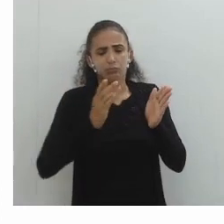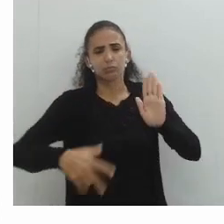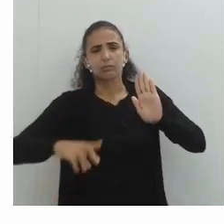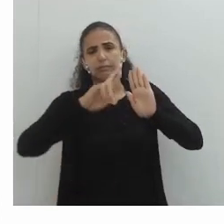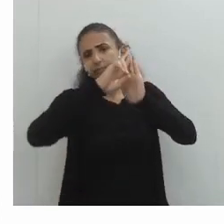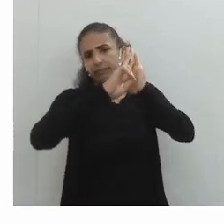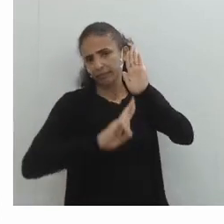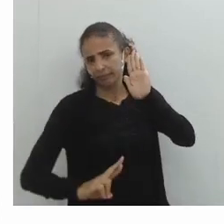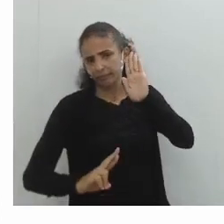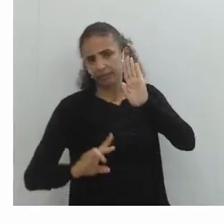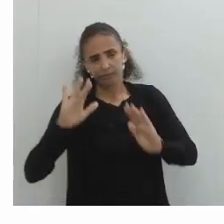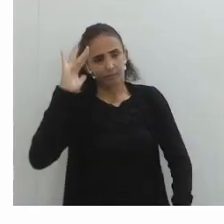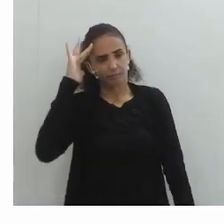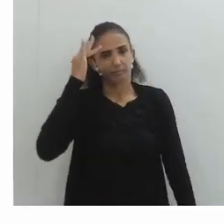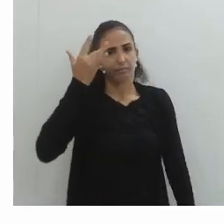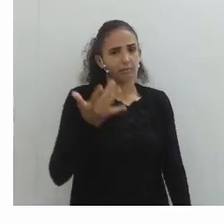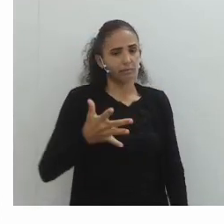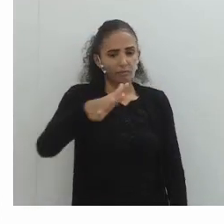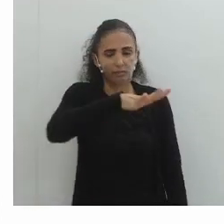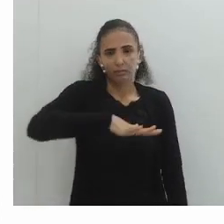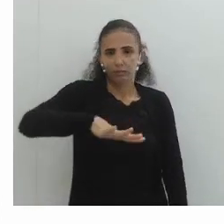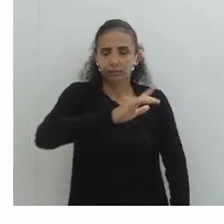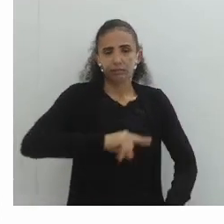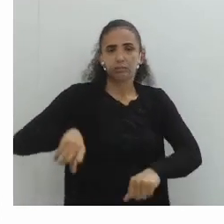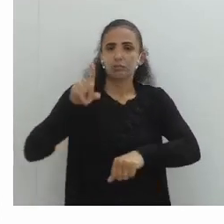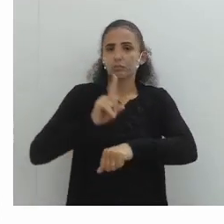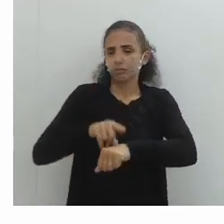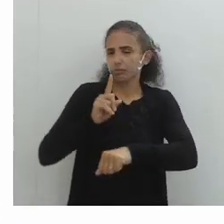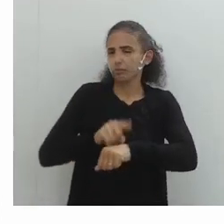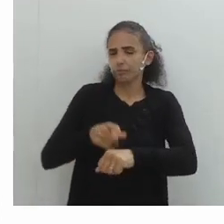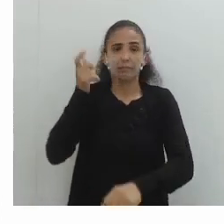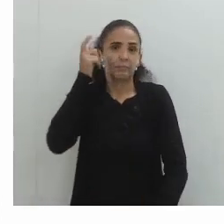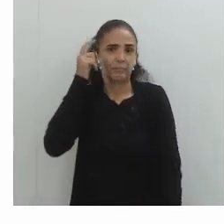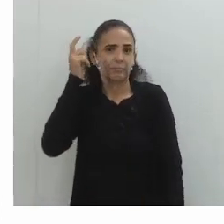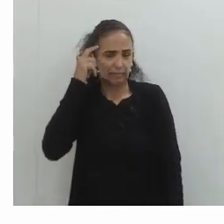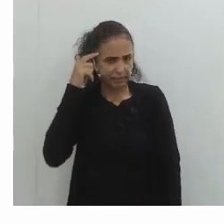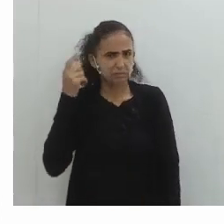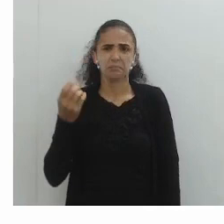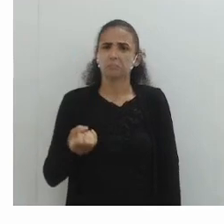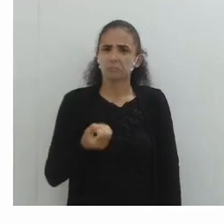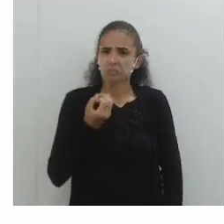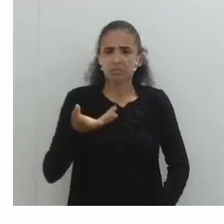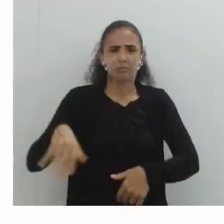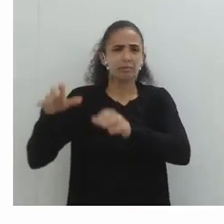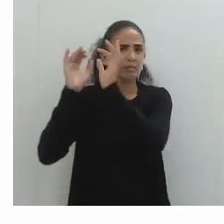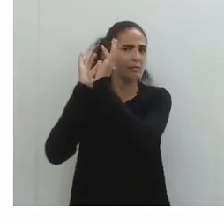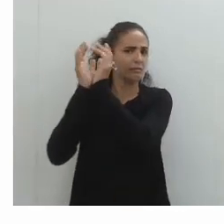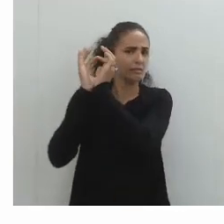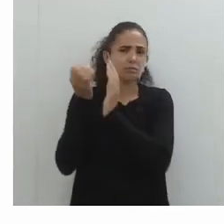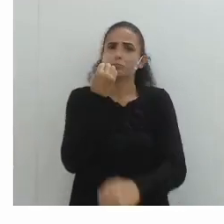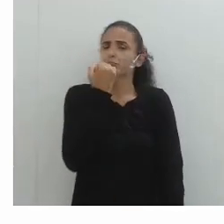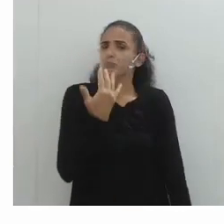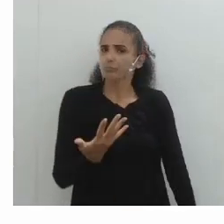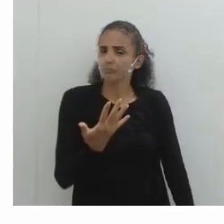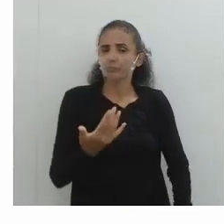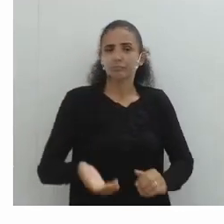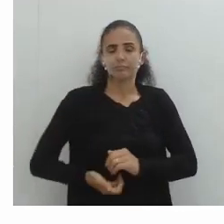para acontecer no espaço-tempo. Vê que, poxa, que reflexão boa, né?